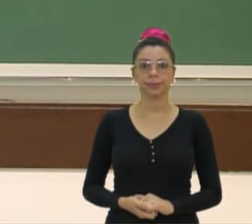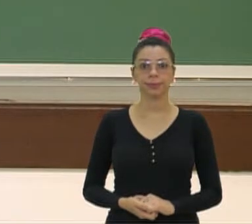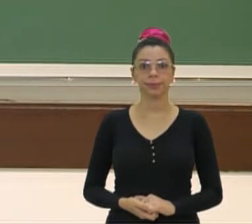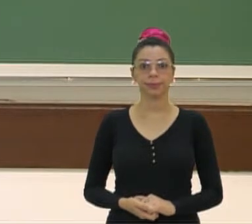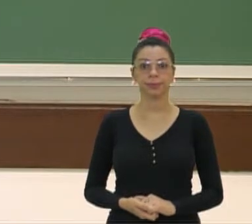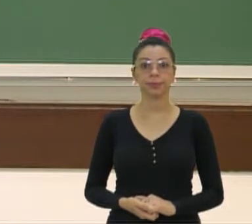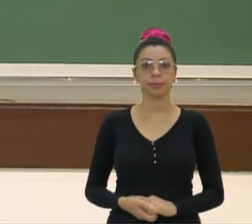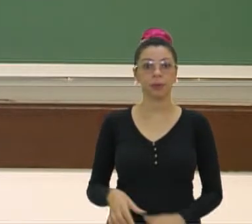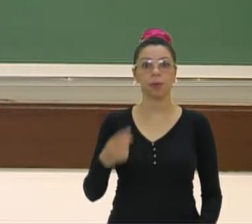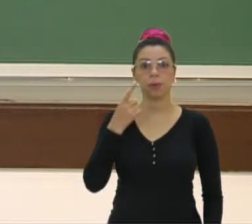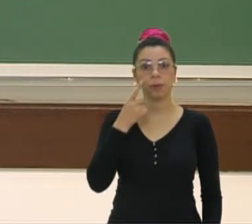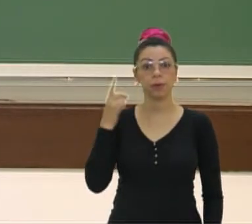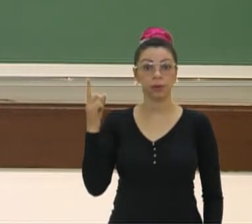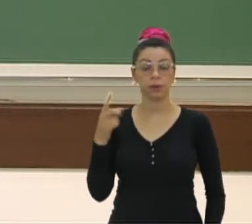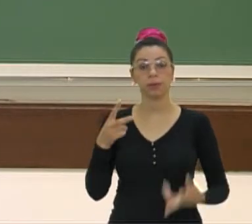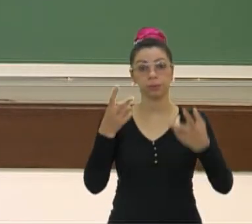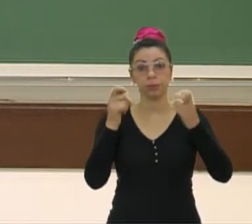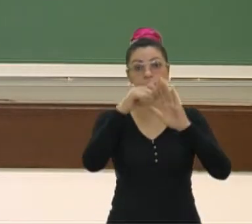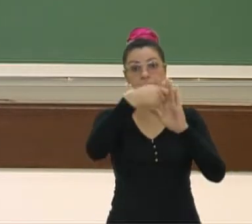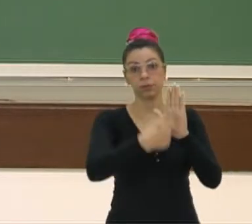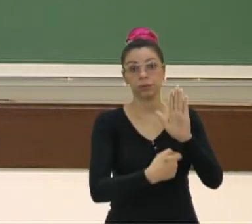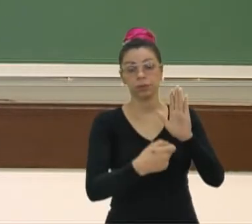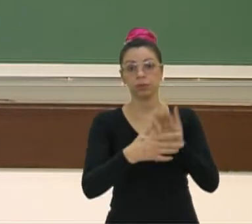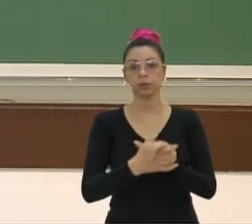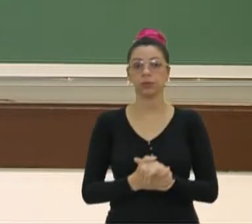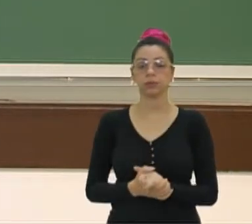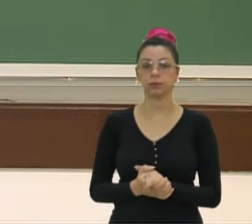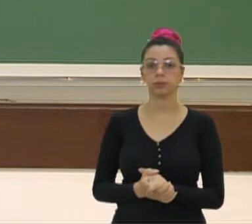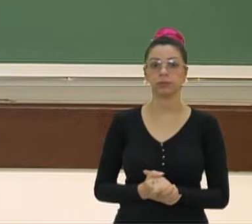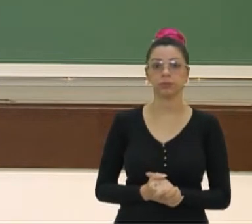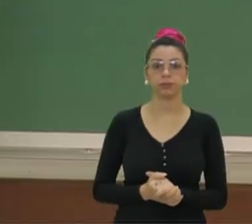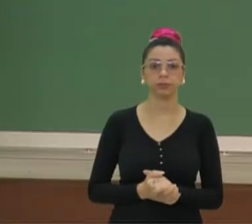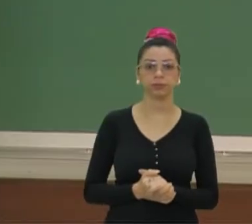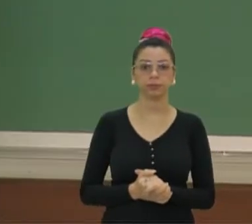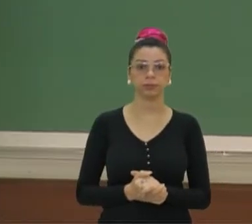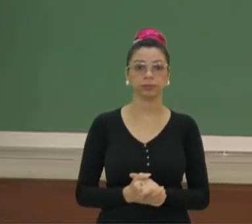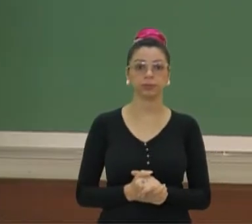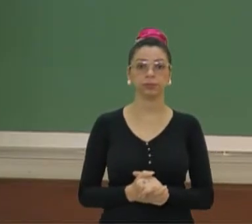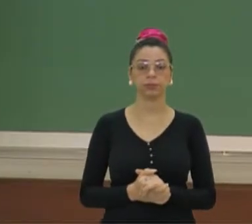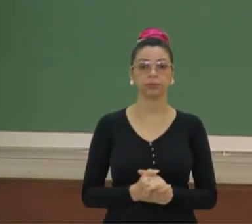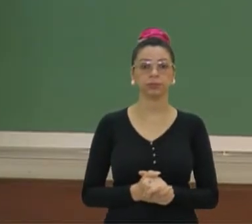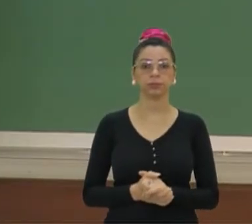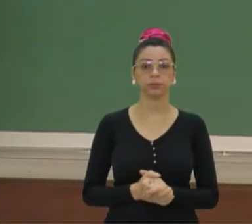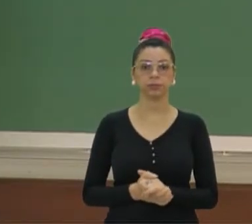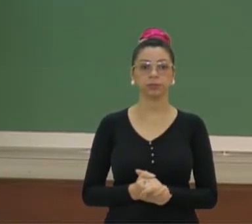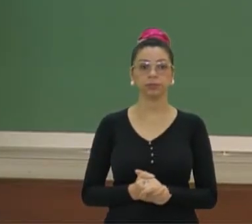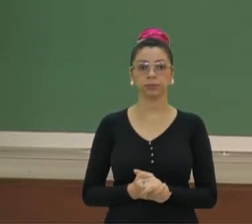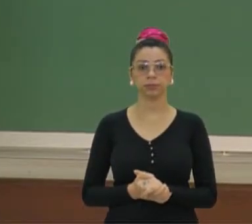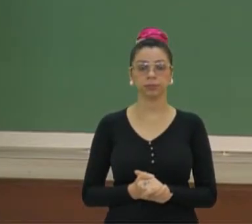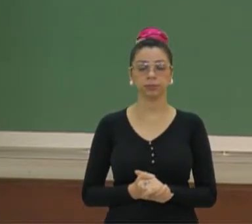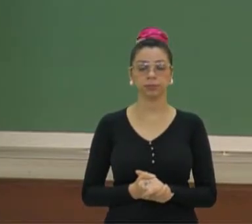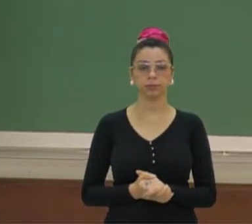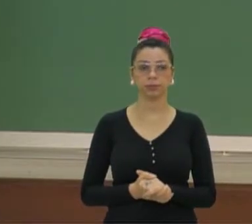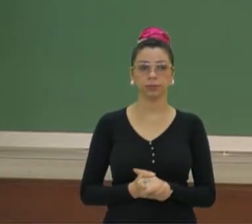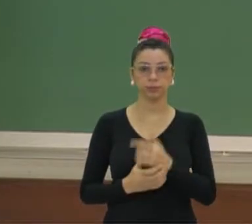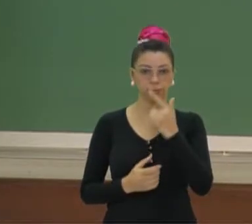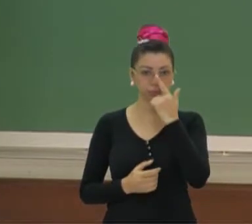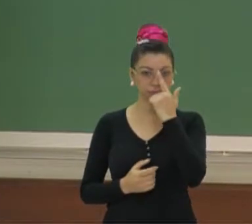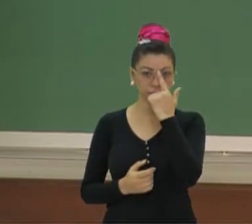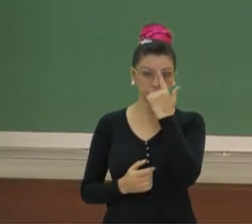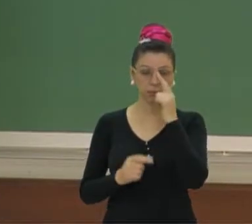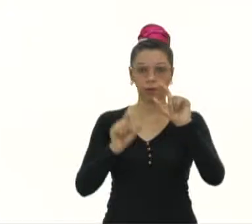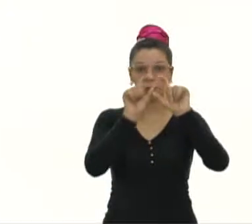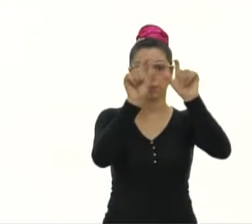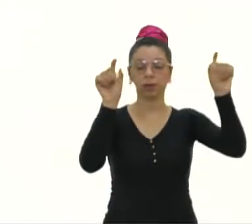Olha lá, pessoal, observe o nosso texto. In 1895, physicist William Hotner was